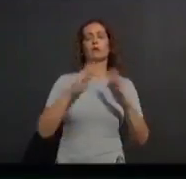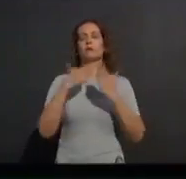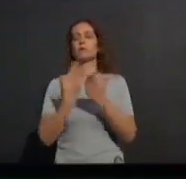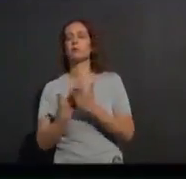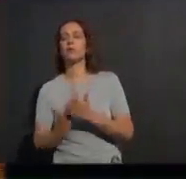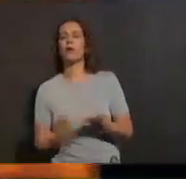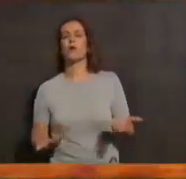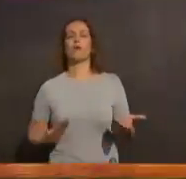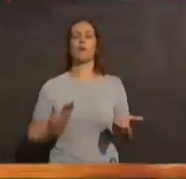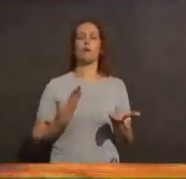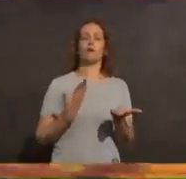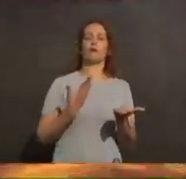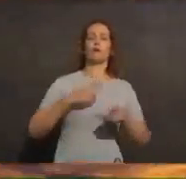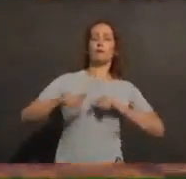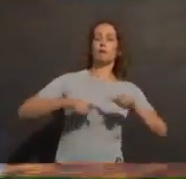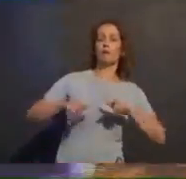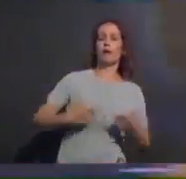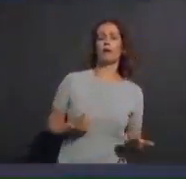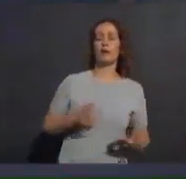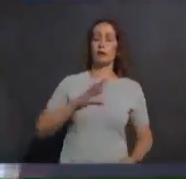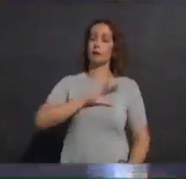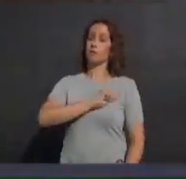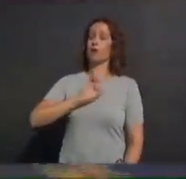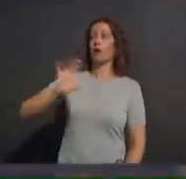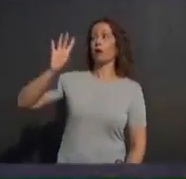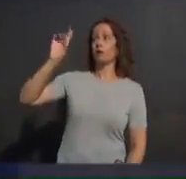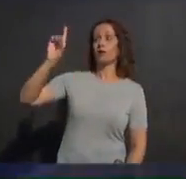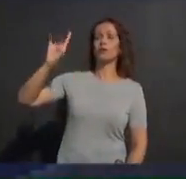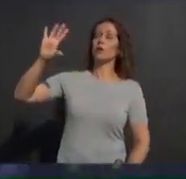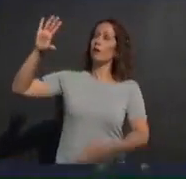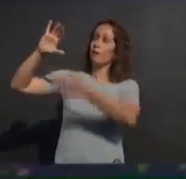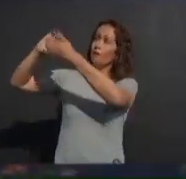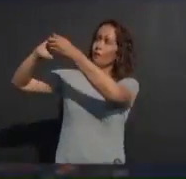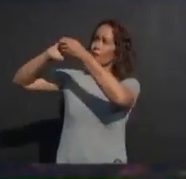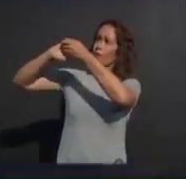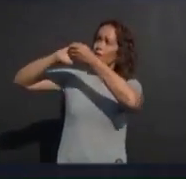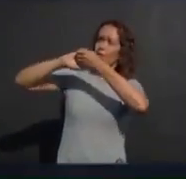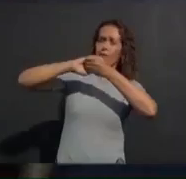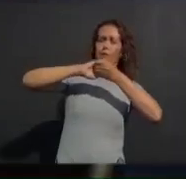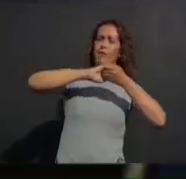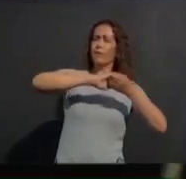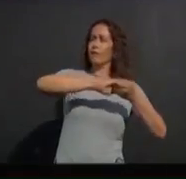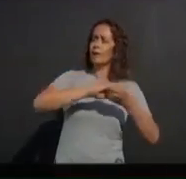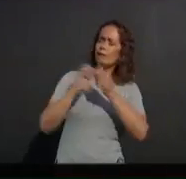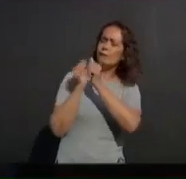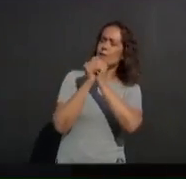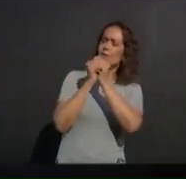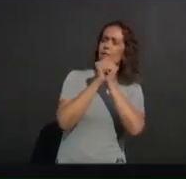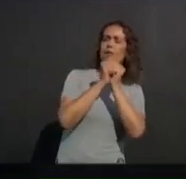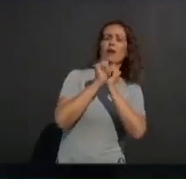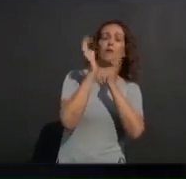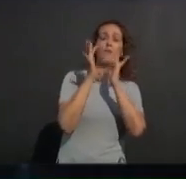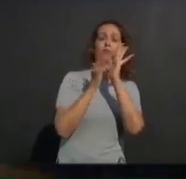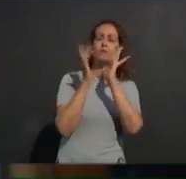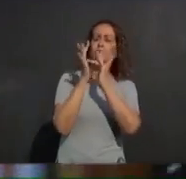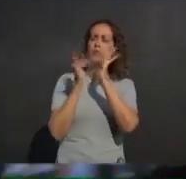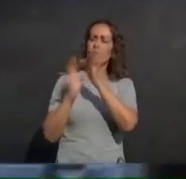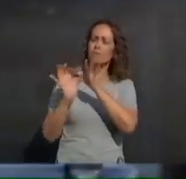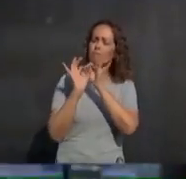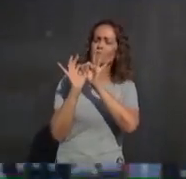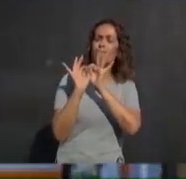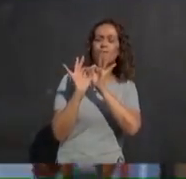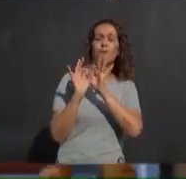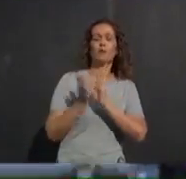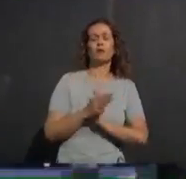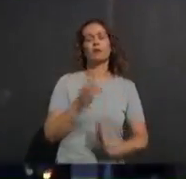trabalho. Amar a Deus é dar a mão a Ele e falar assim, vem comigo, vem comigo. Ai, eu não vou te largar, Jesus, Jesus, Jesus, Jesus, Jesus, Jesus, Jesus, Jesus. Aí